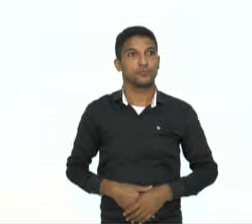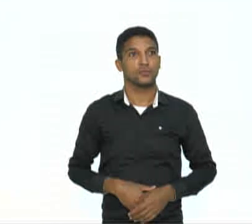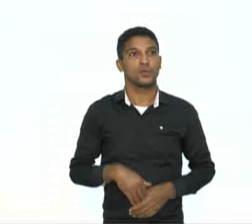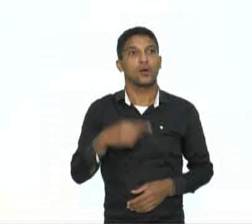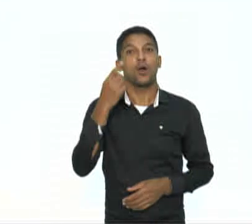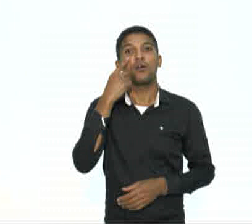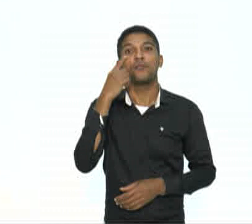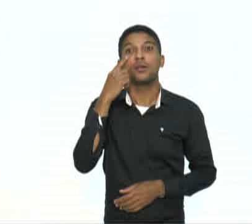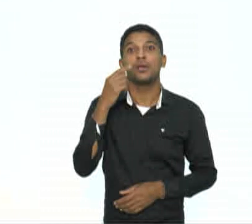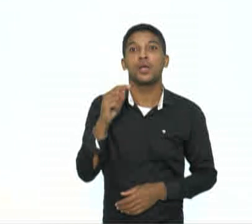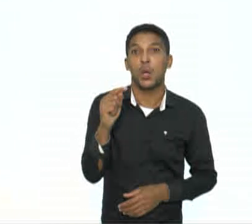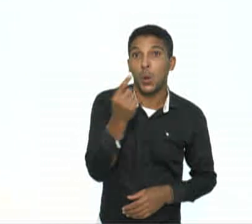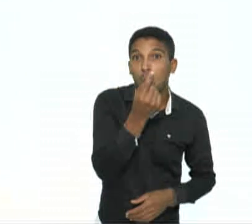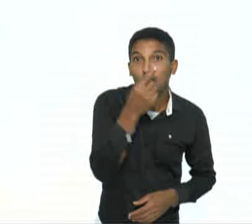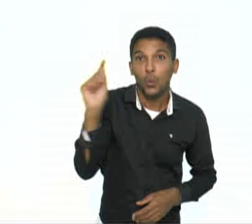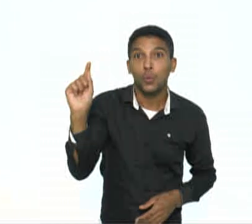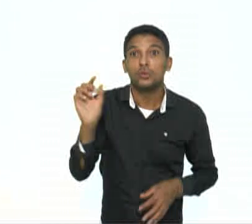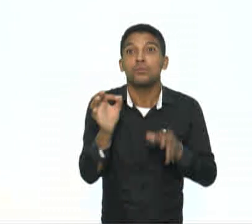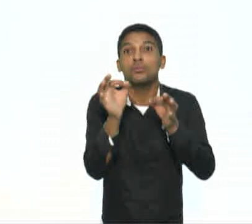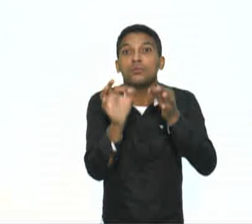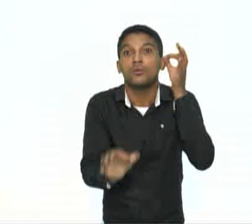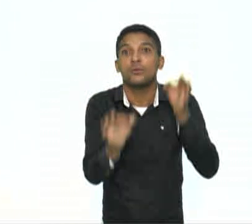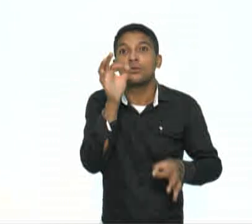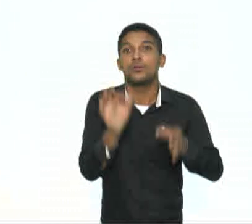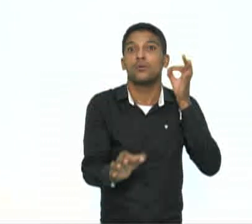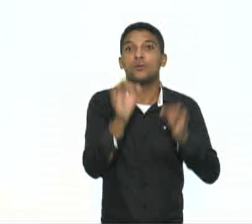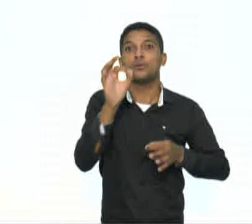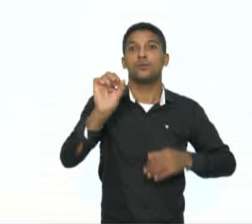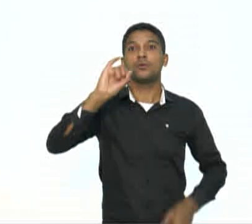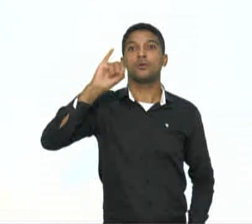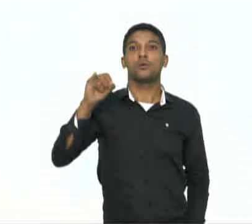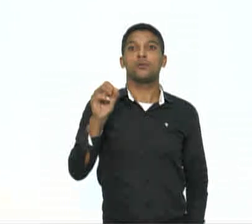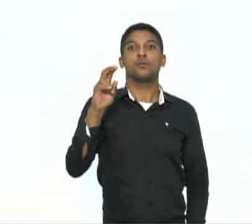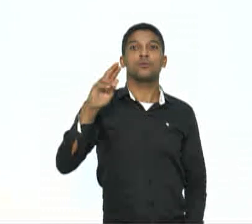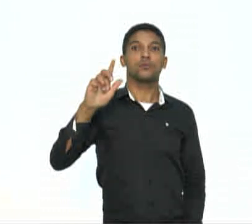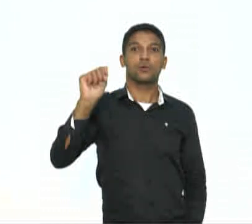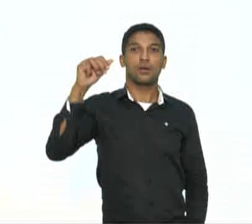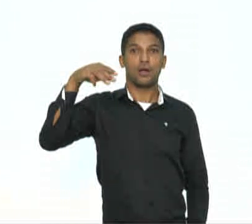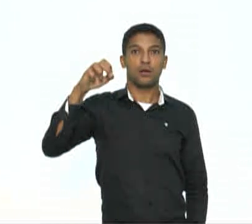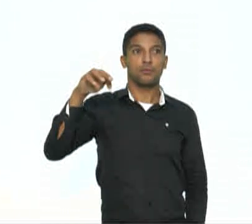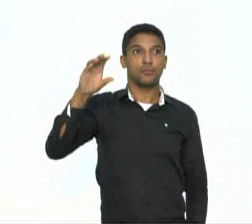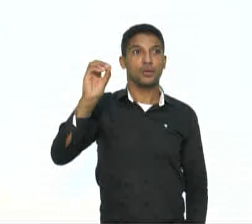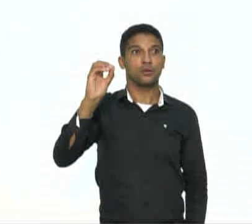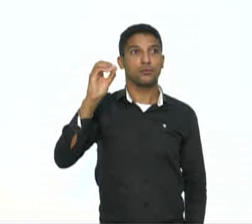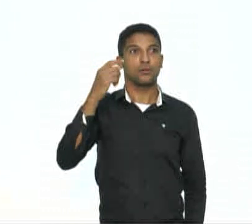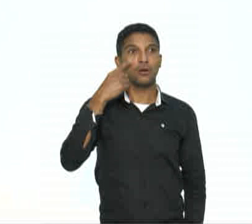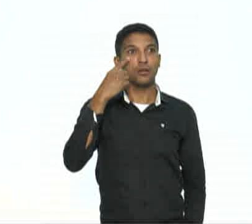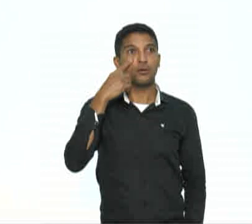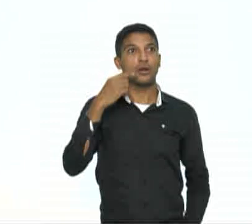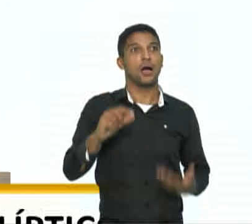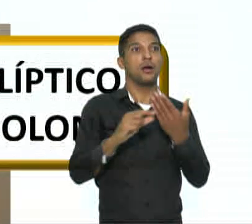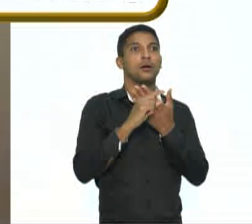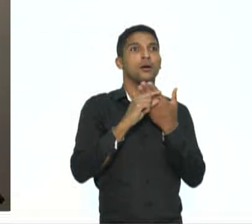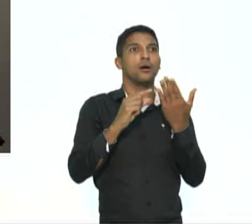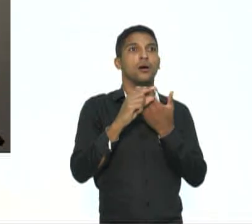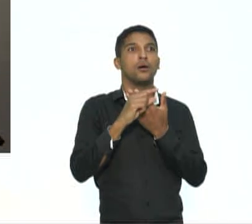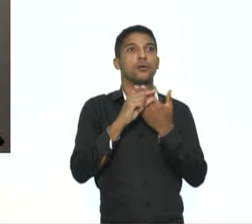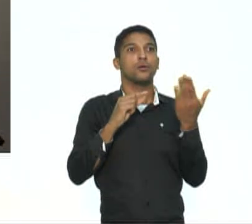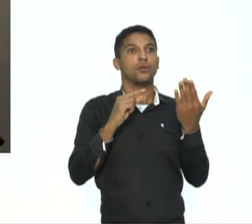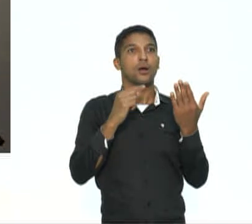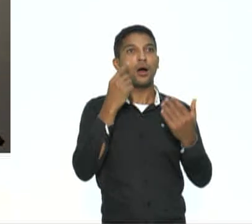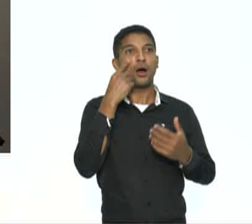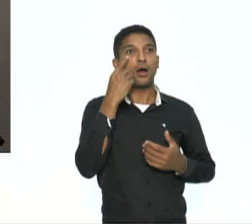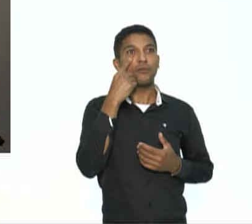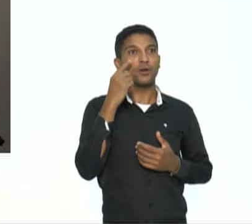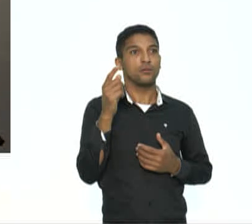julgamento, a qualidade é essa mesmo, pessoal, não é de propósito, tá? Então, do Giotto, ele tem um políptico